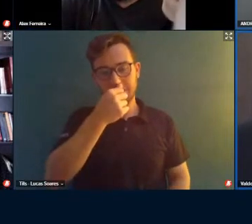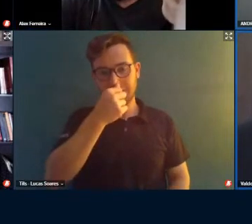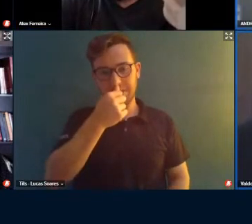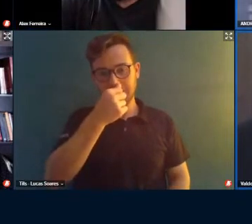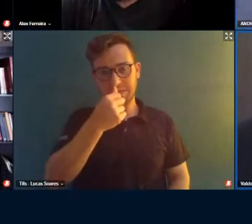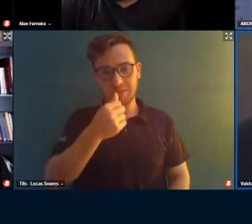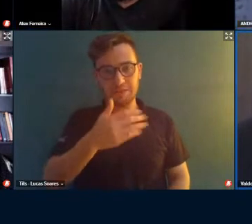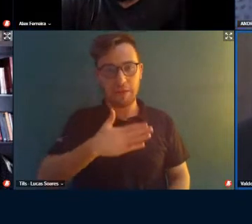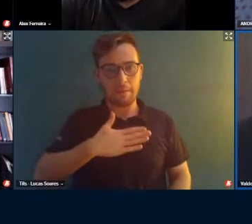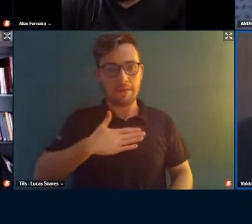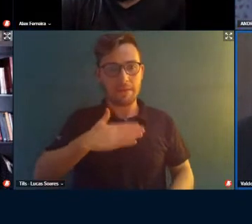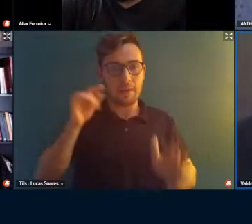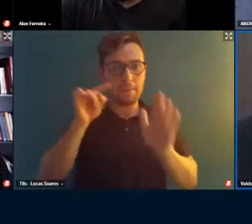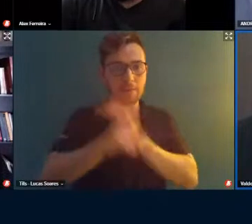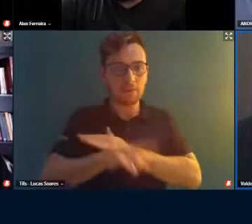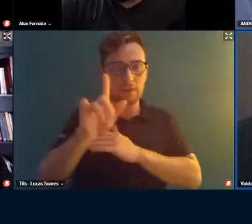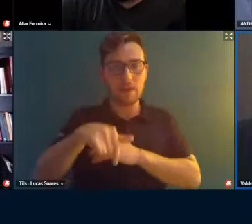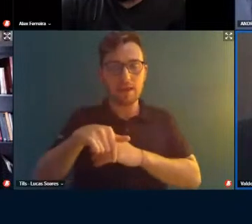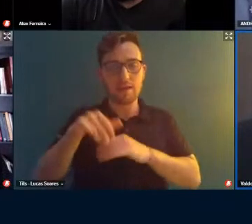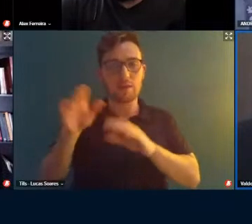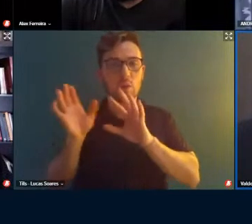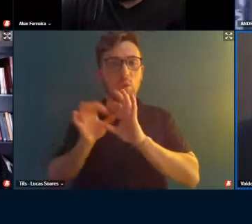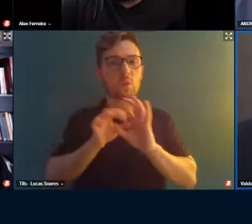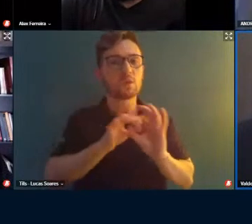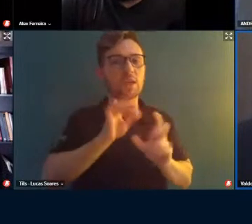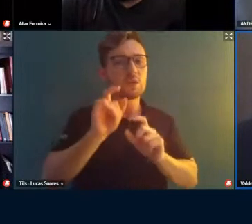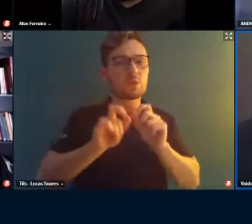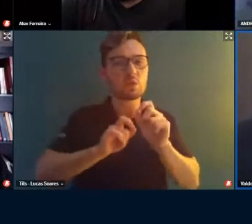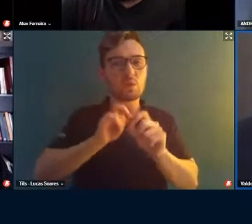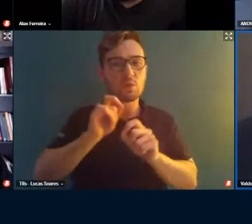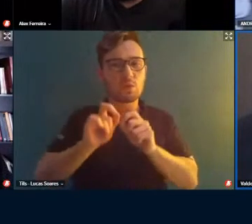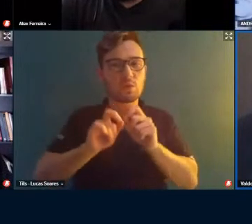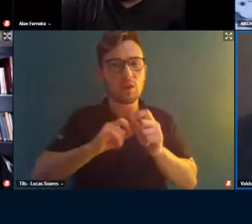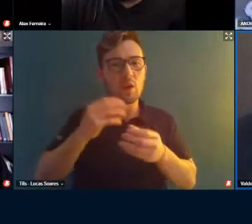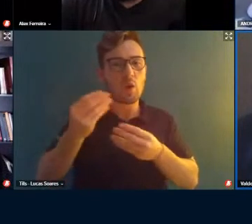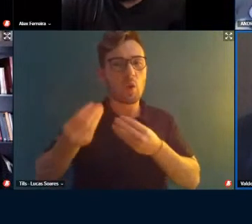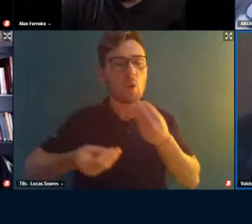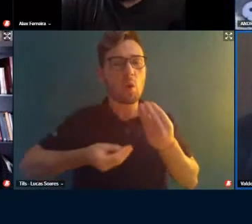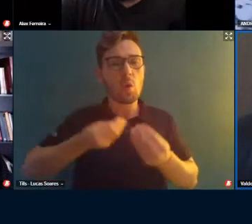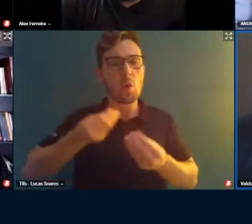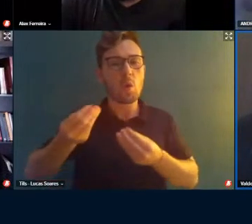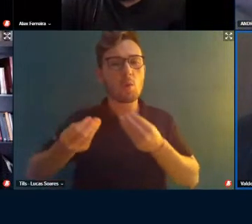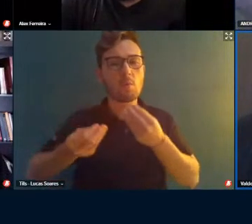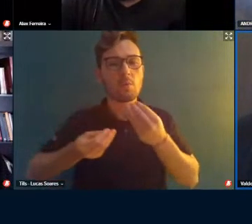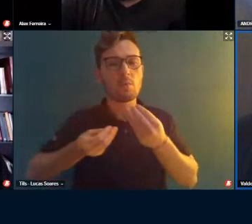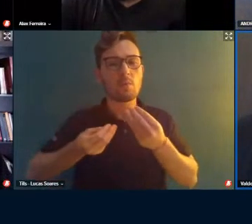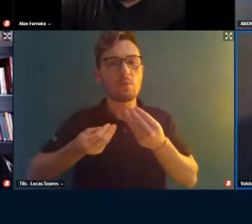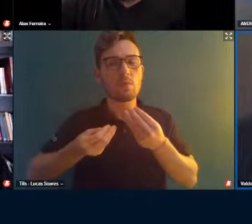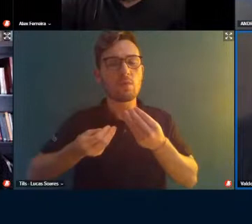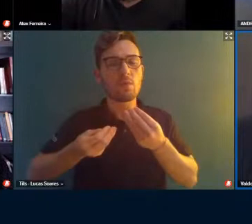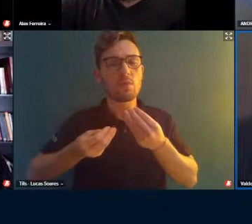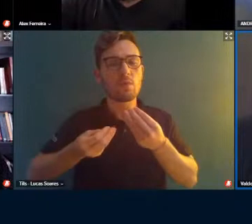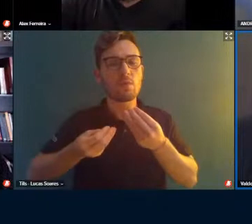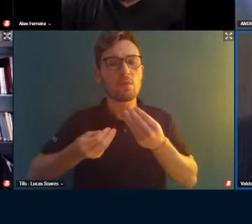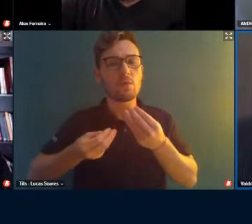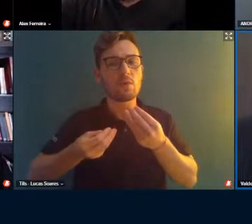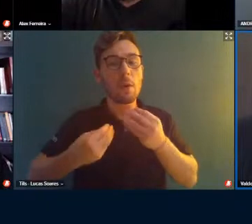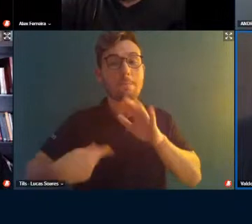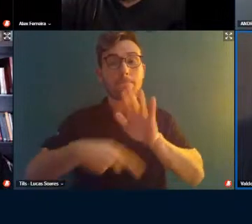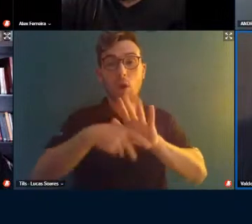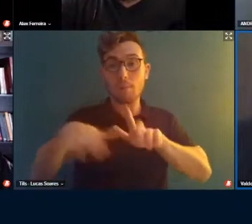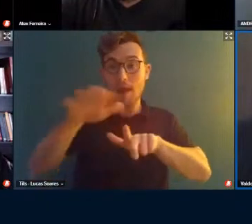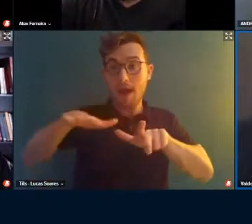a minha pergunta é no sentido de como é que foi dado o retorno no meio